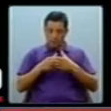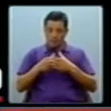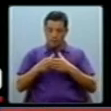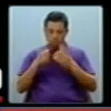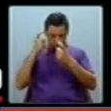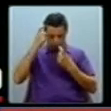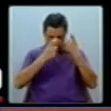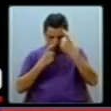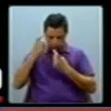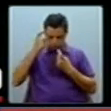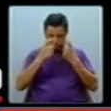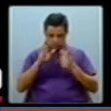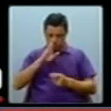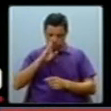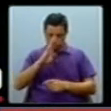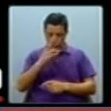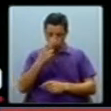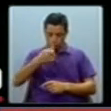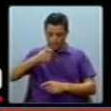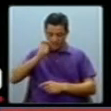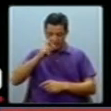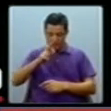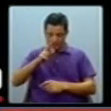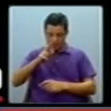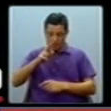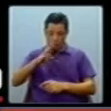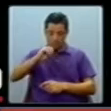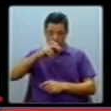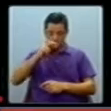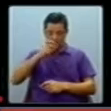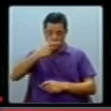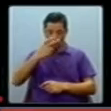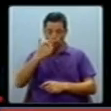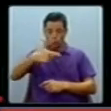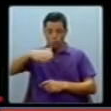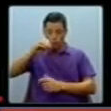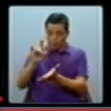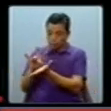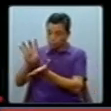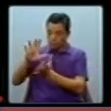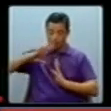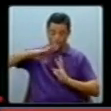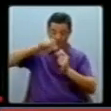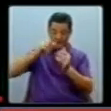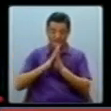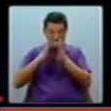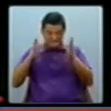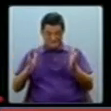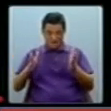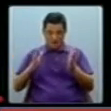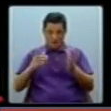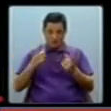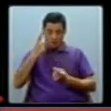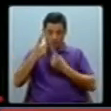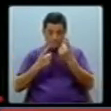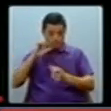raciocínio. Bom, se Júpiter ou Saturno expulsaram algum planeta gigante, então se calhar a órbita das suas próprias luas deve ter sido afetada.